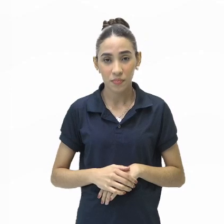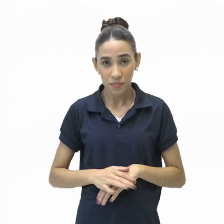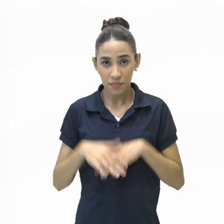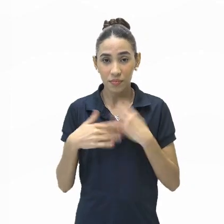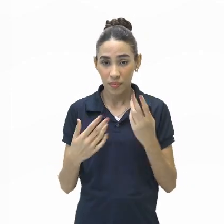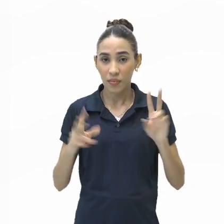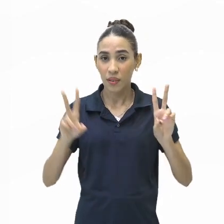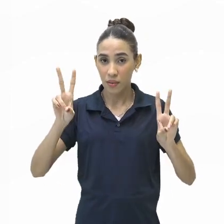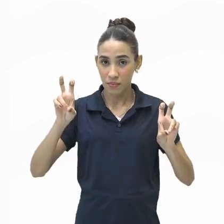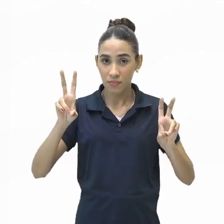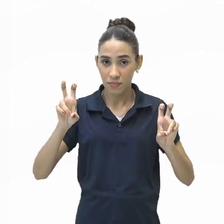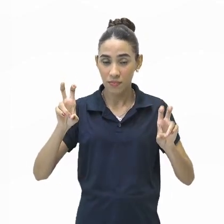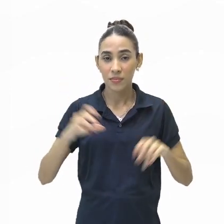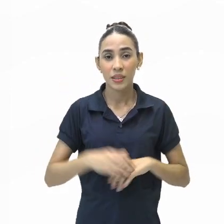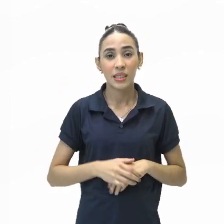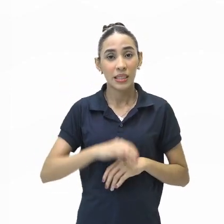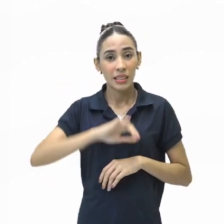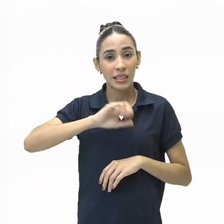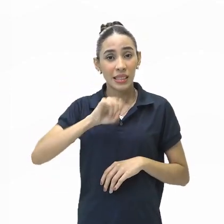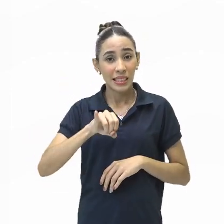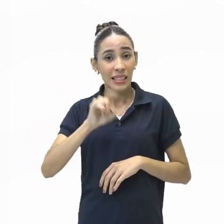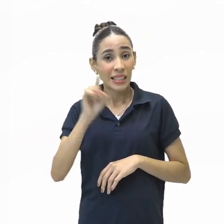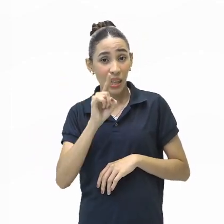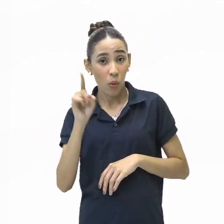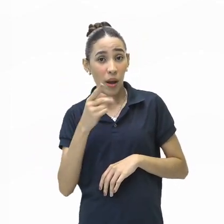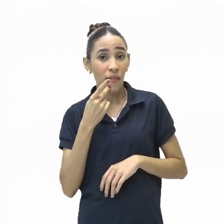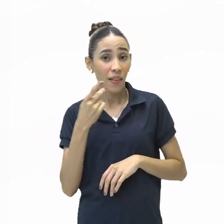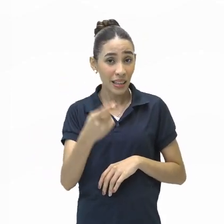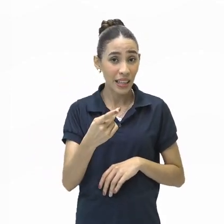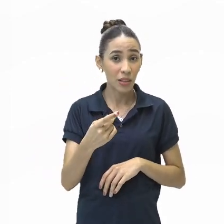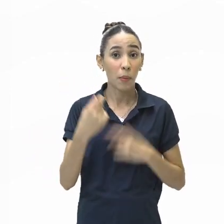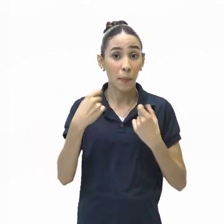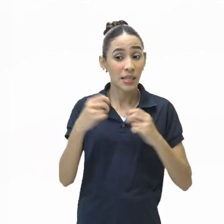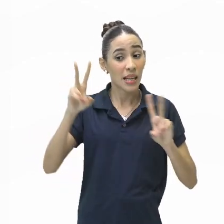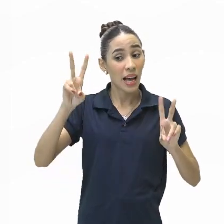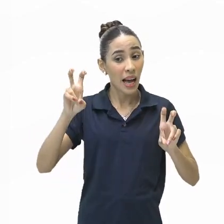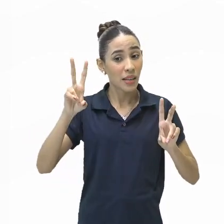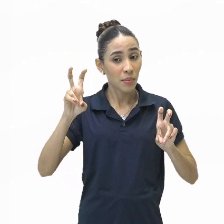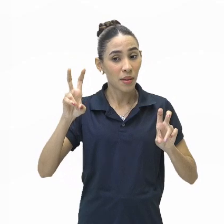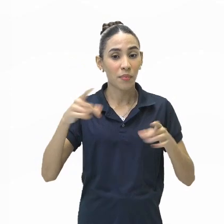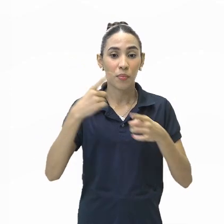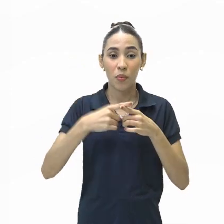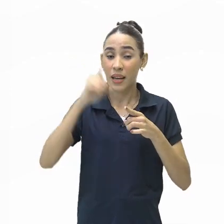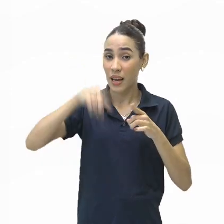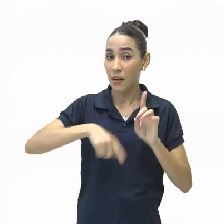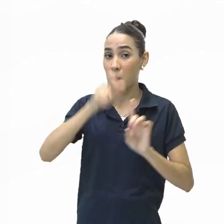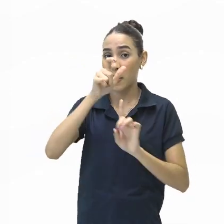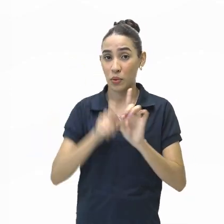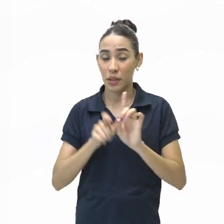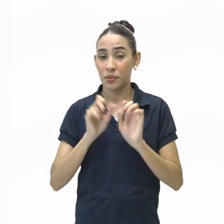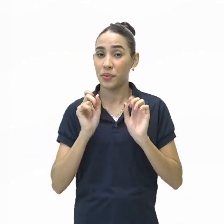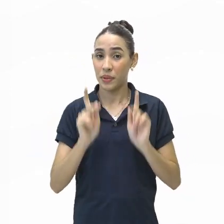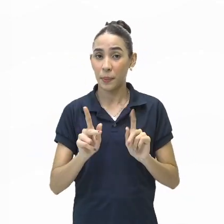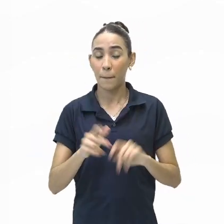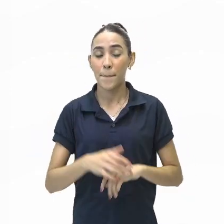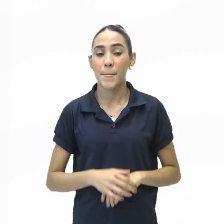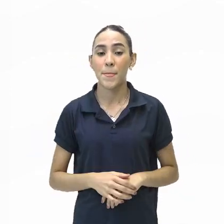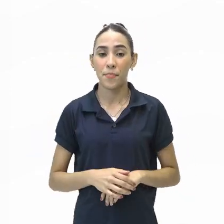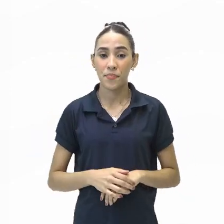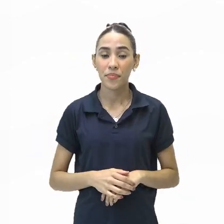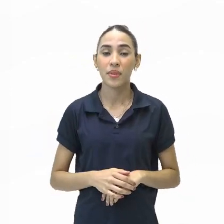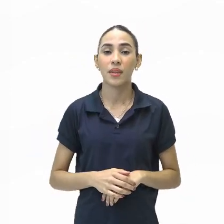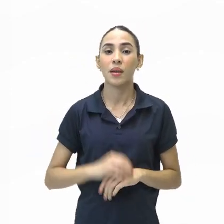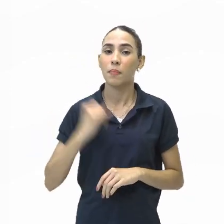veja que ele faz a citação. Se não é ele que está falando, então ele tem que botar entre aspas, porque foi de um personagem, né? Então, ele fala aqui de um